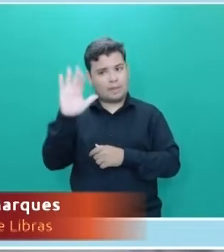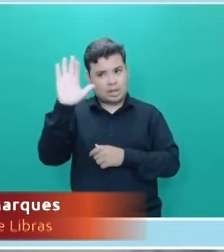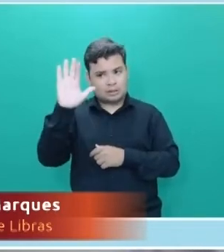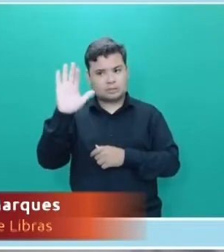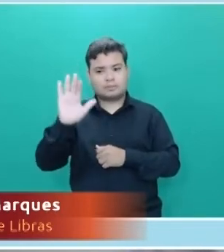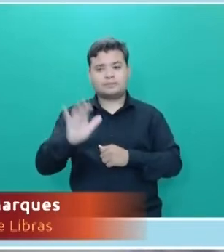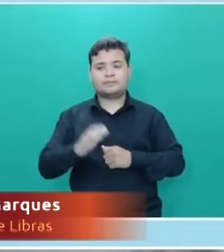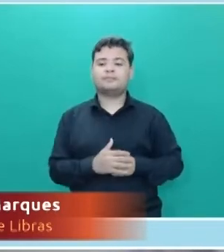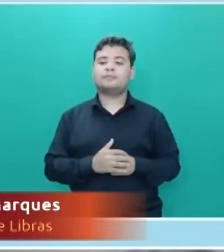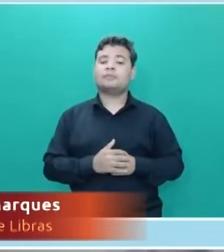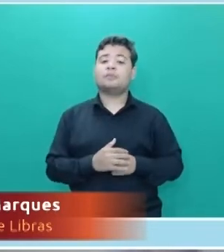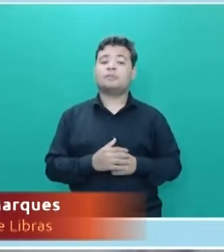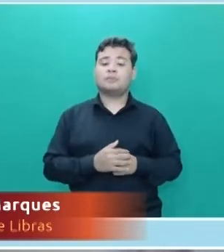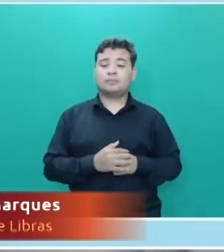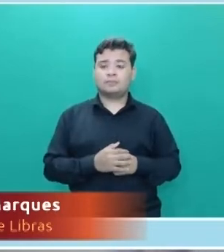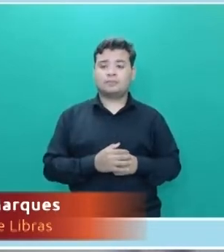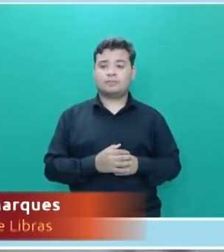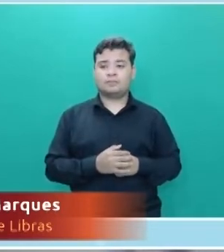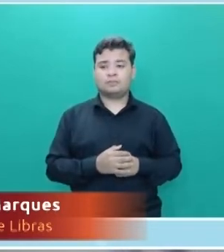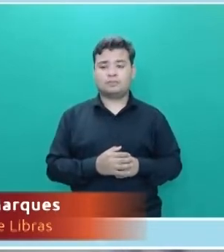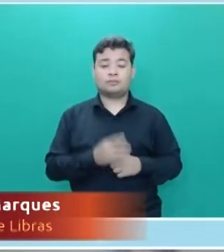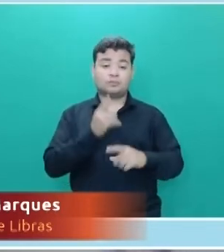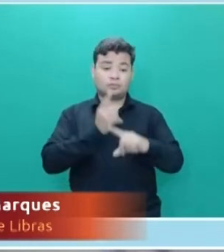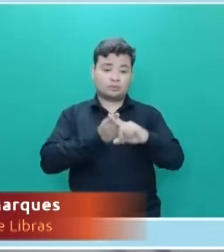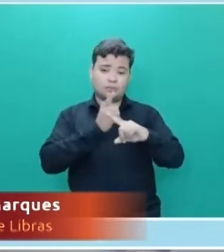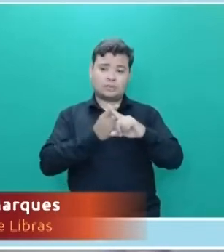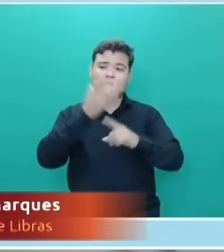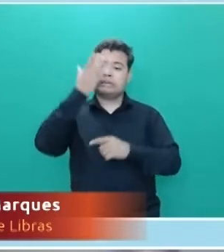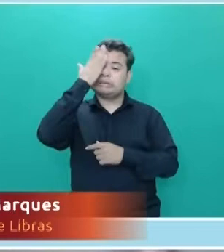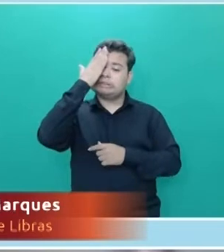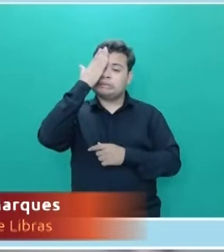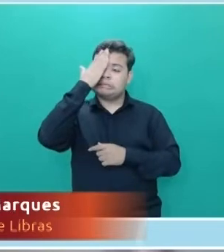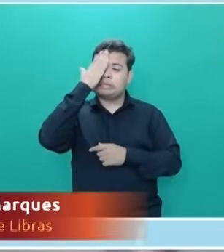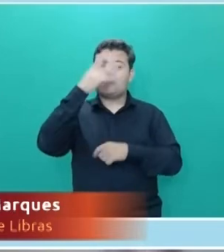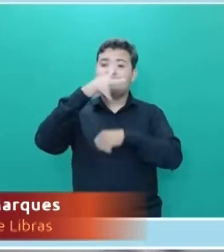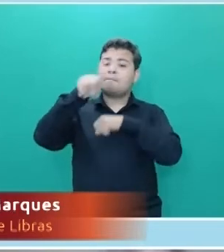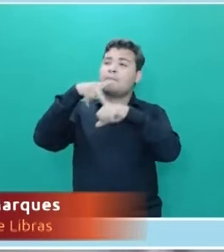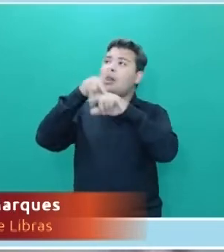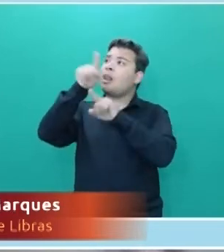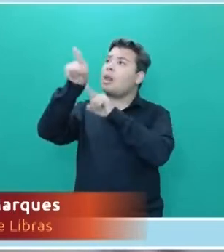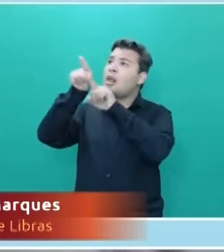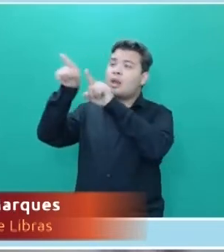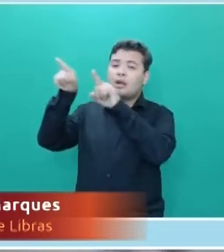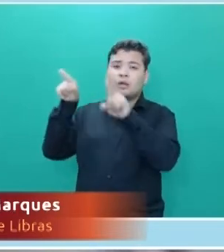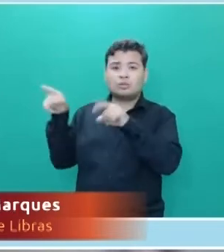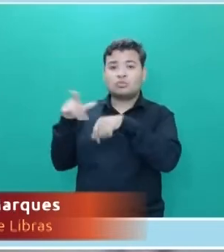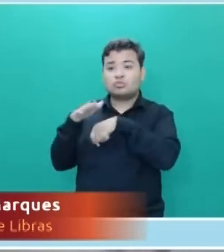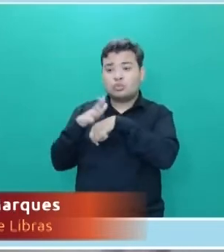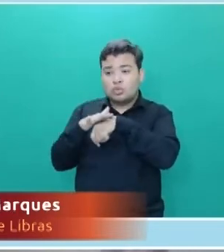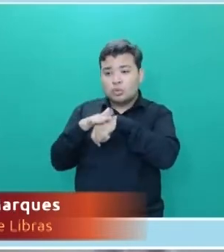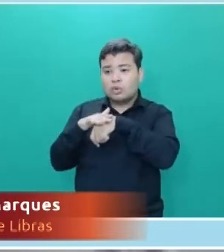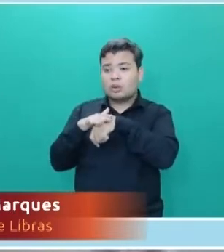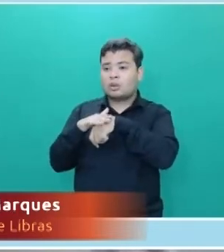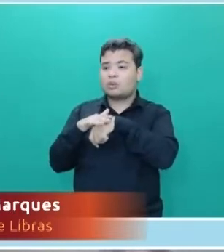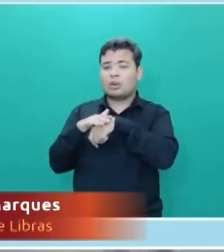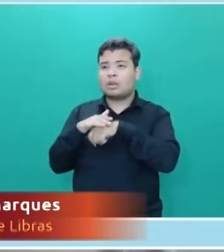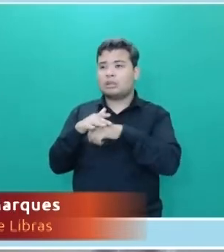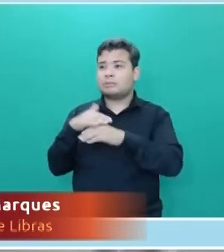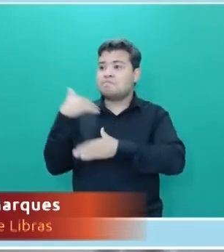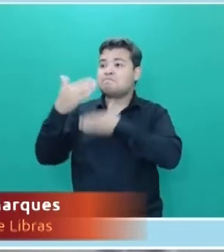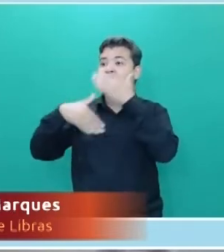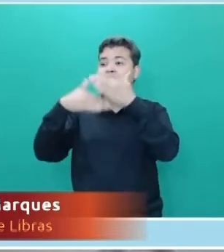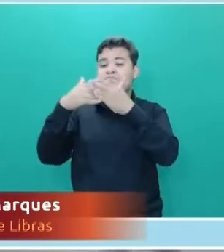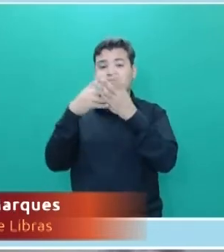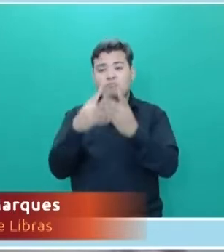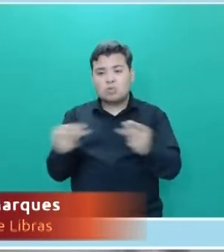circulando no nosso território, já que a gente tem diversos outros países que não conseguiram avançar como o Brasil com relação